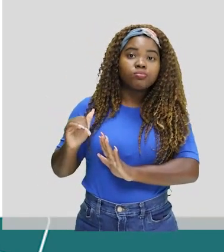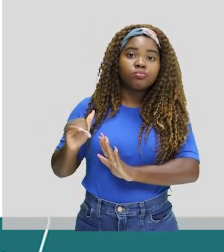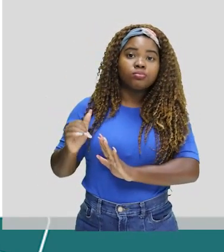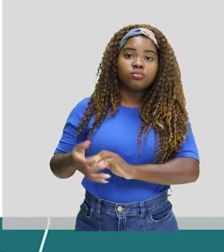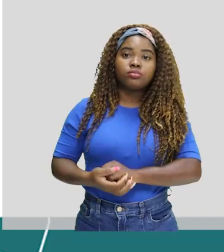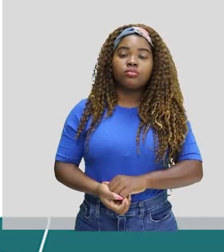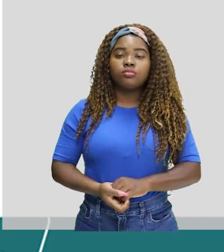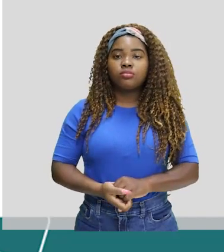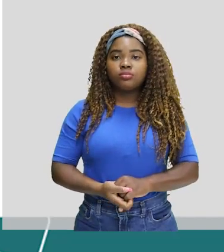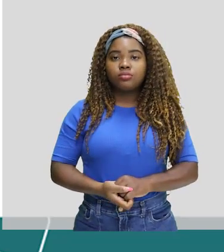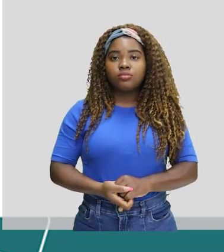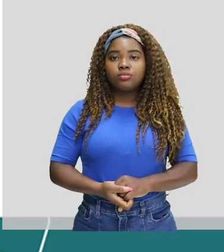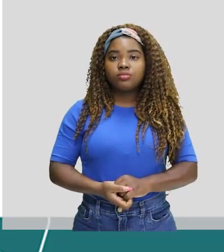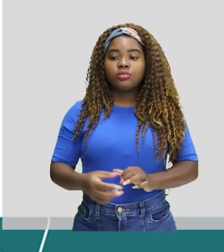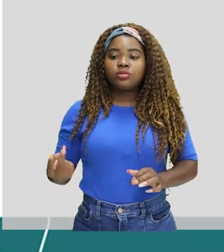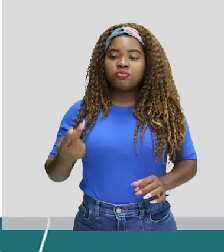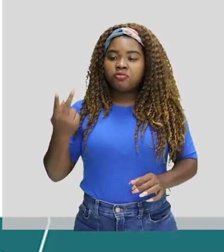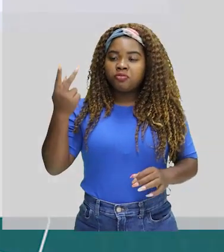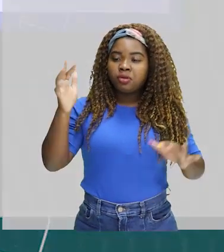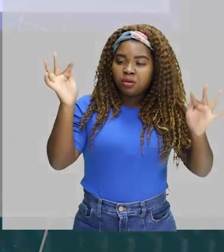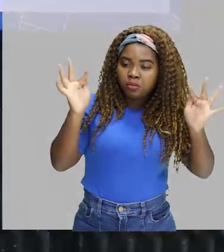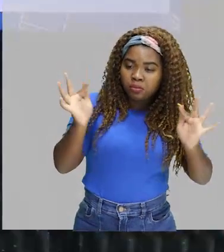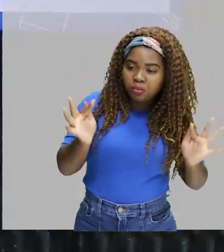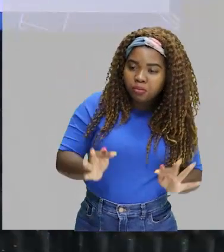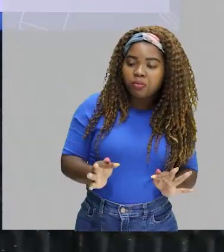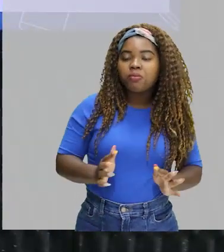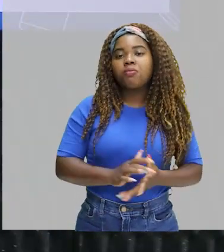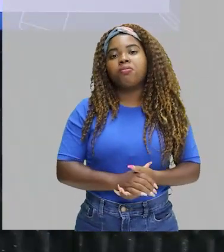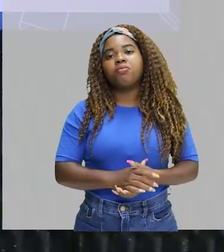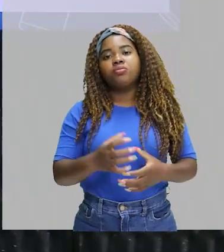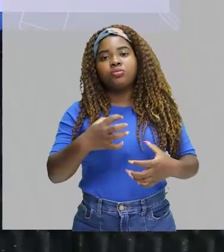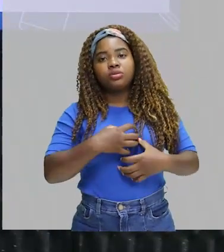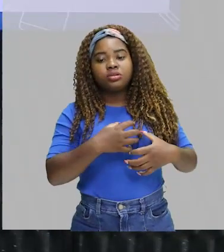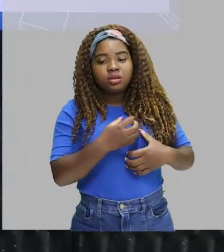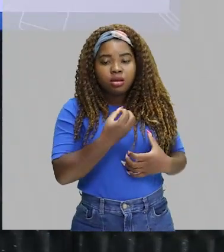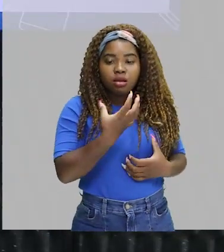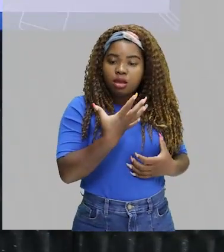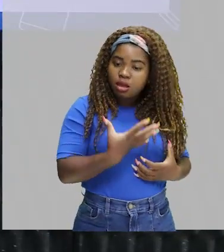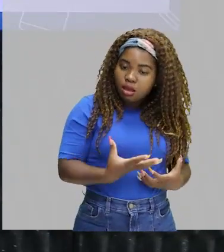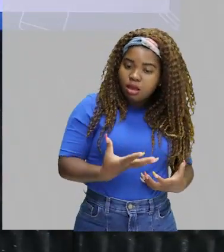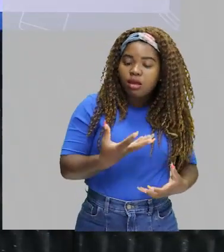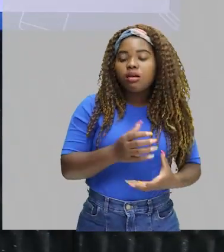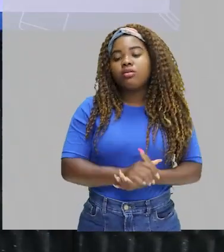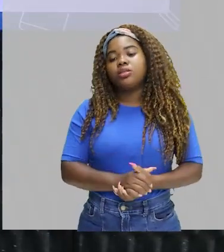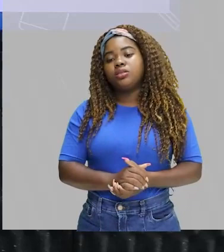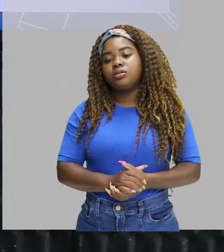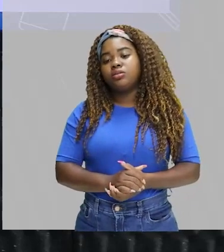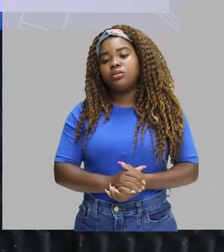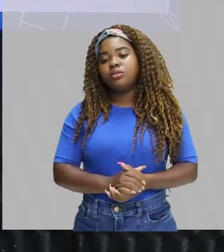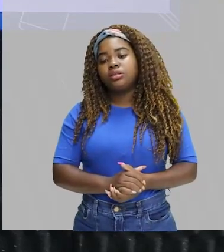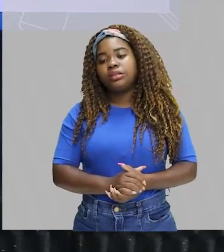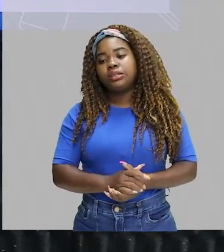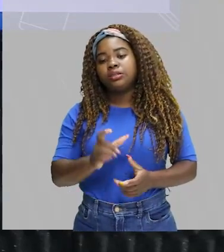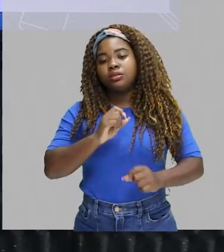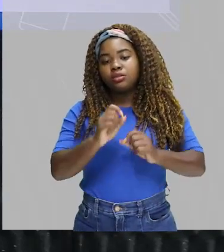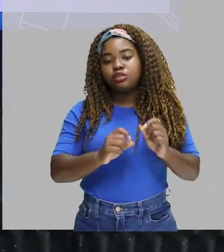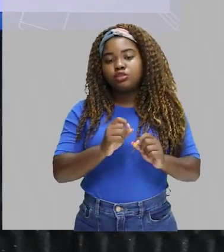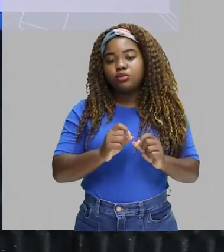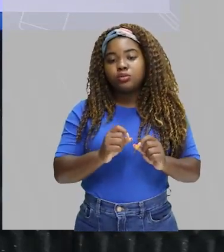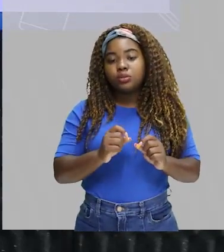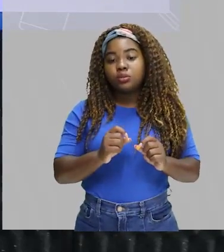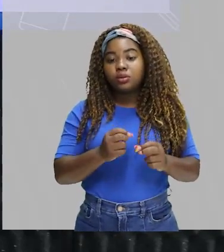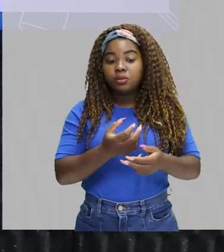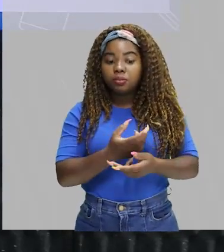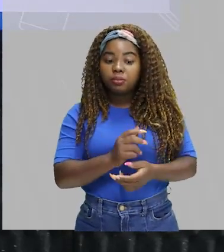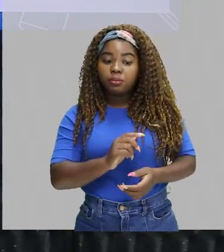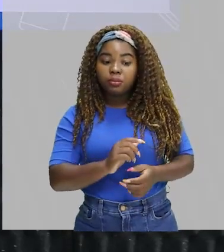o valor de felicidade, o valor da ação, o valor daquilo que é feito é definido para a maioria, não é